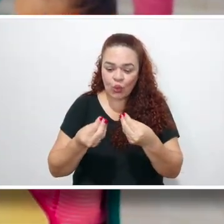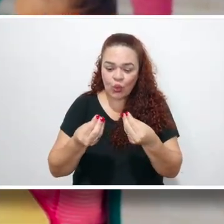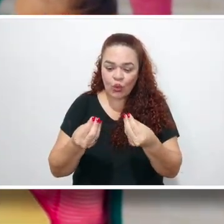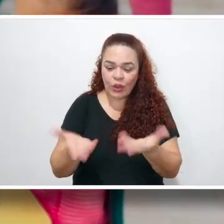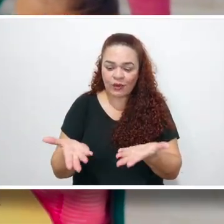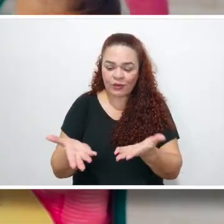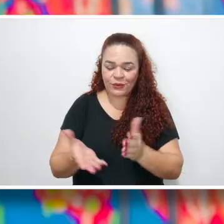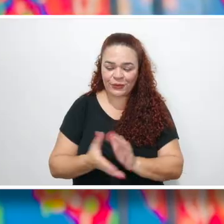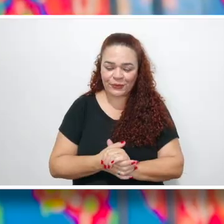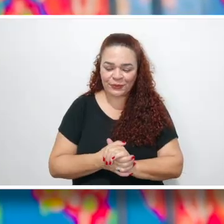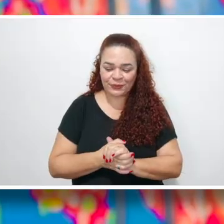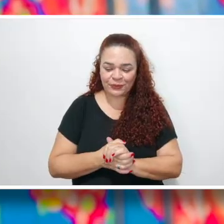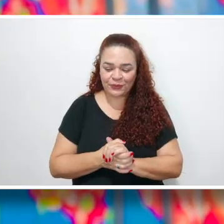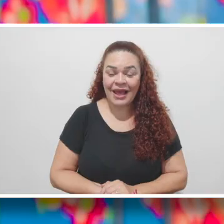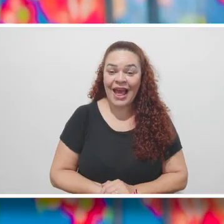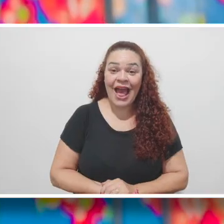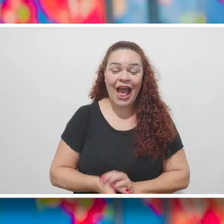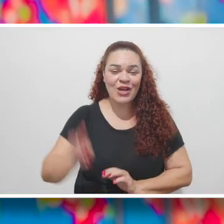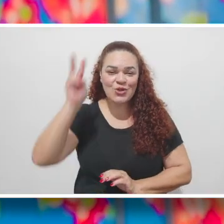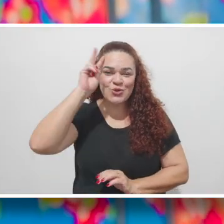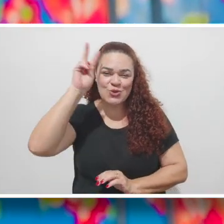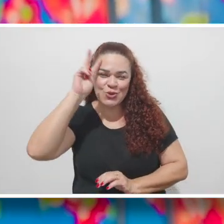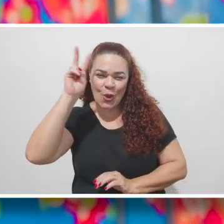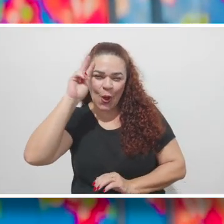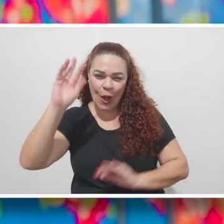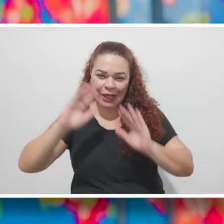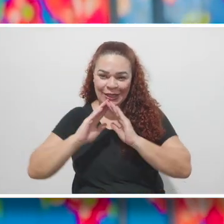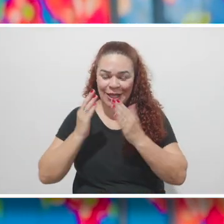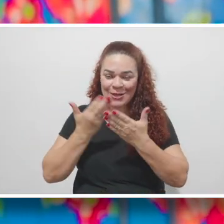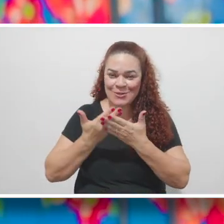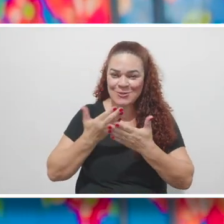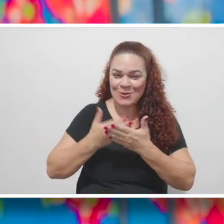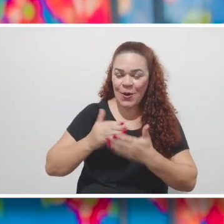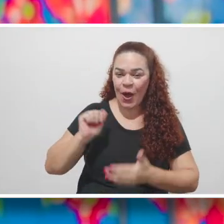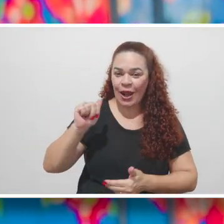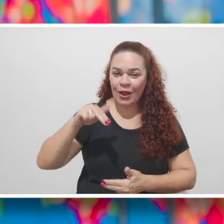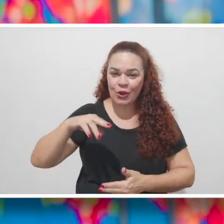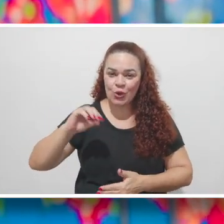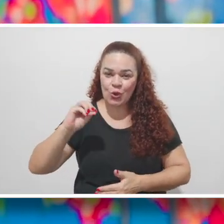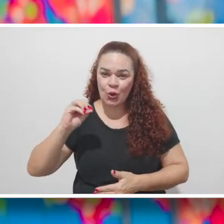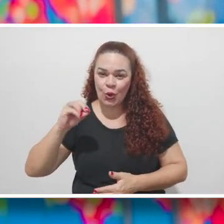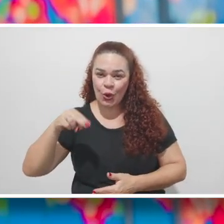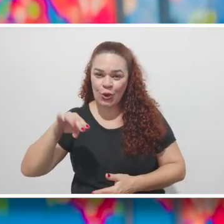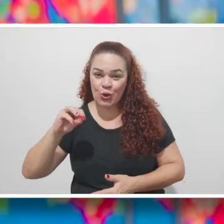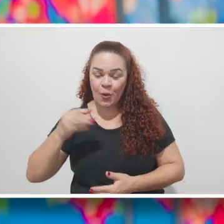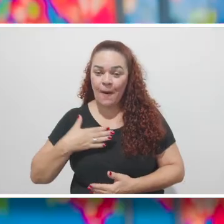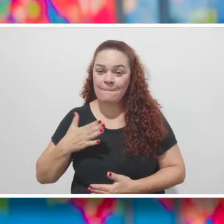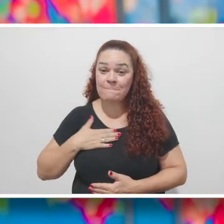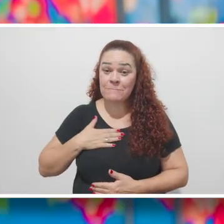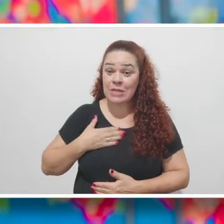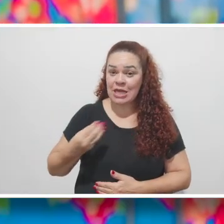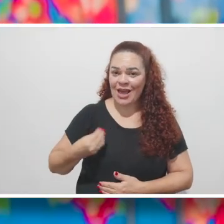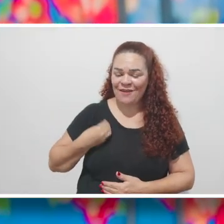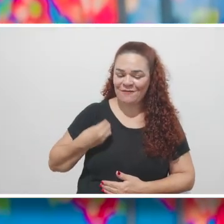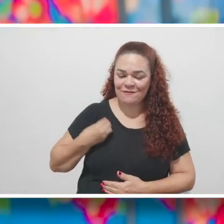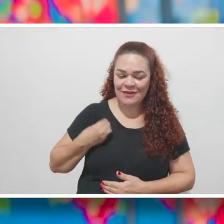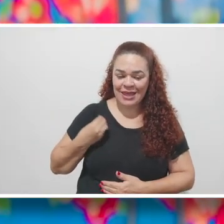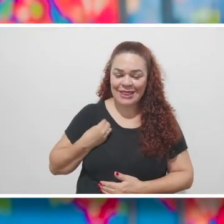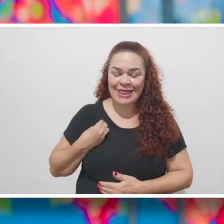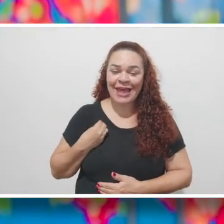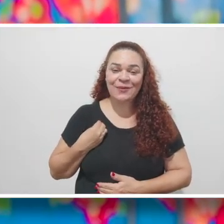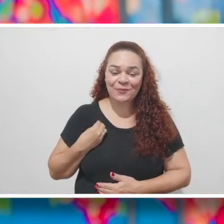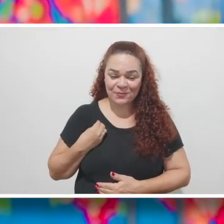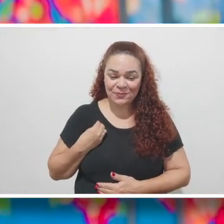como lembrancinha. A história do Antônio Martins na minha vida é